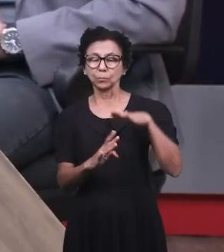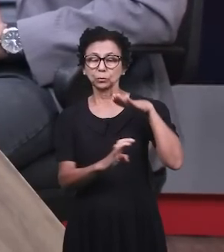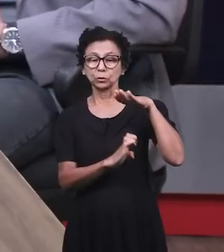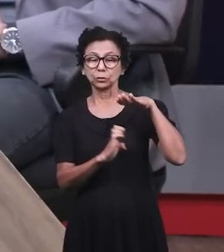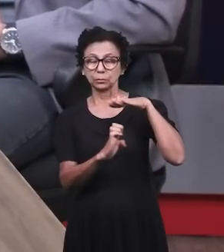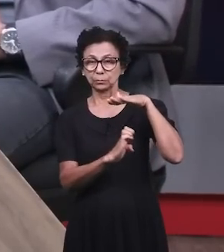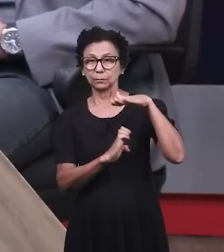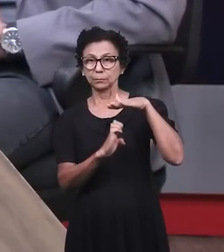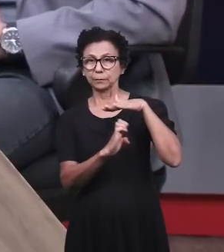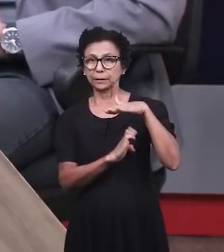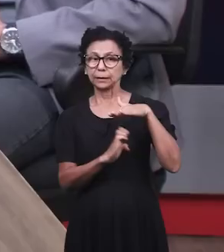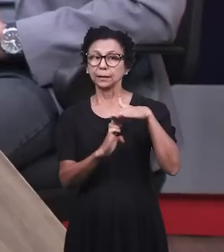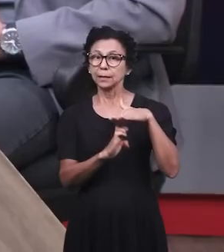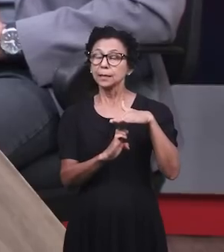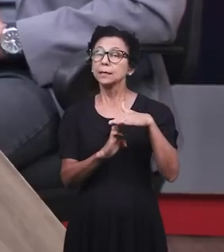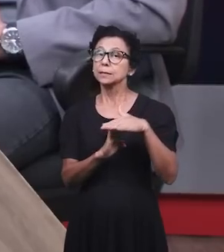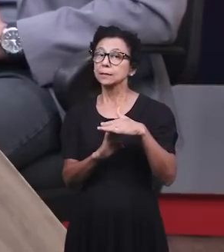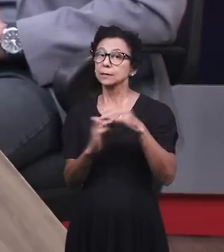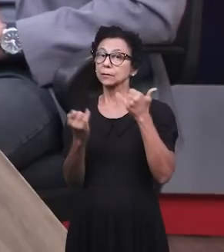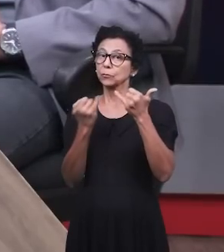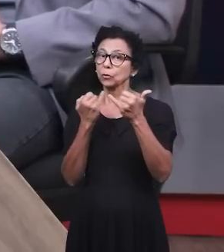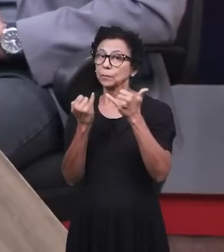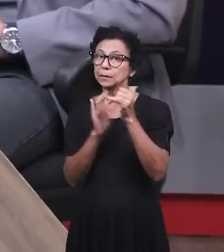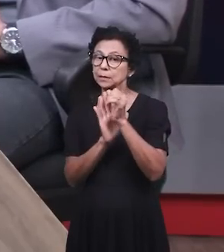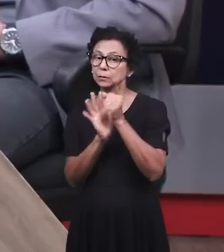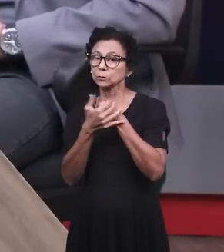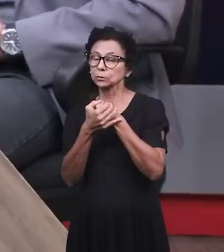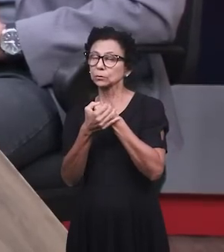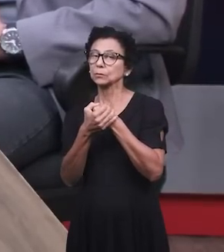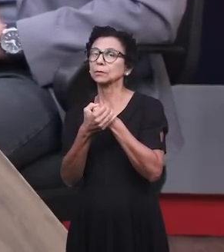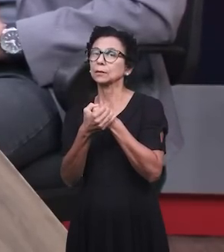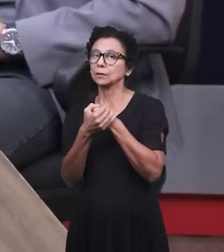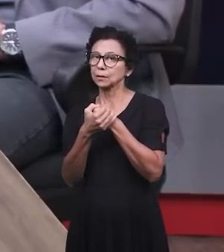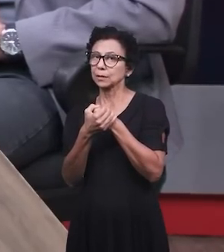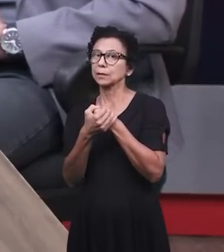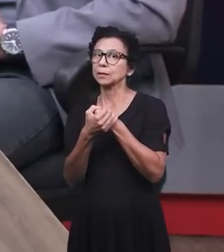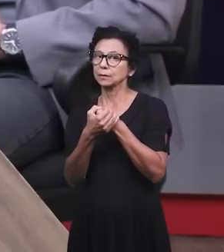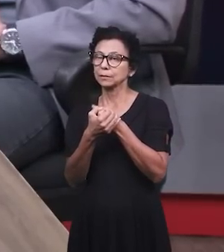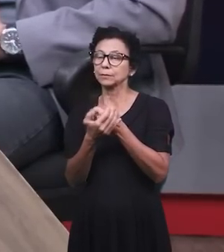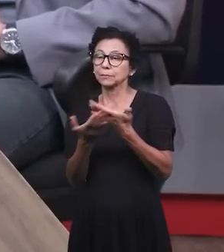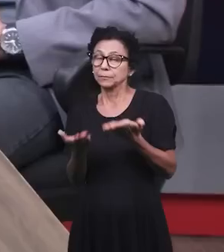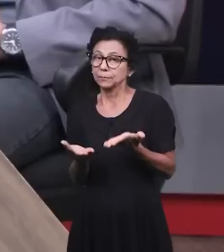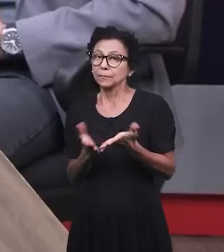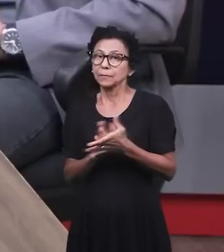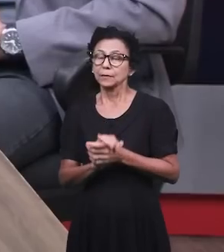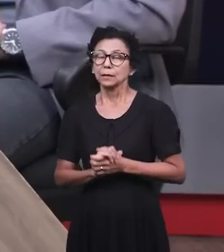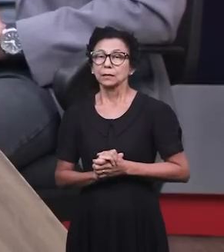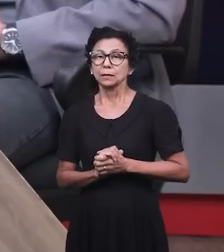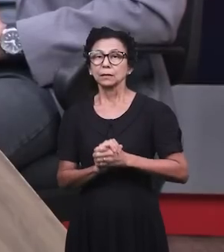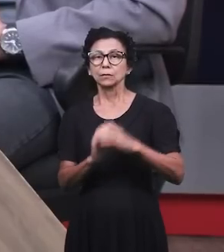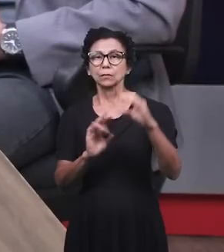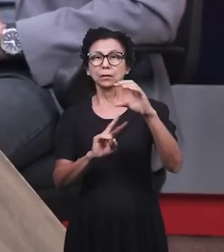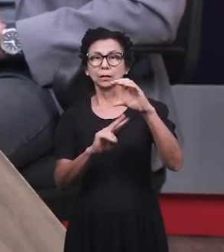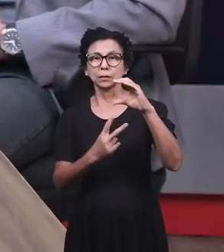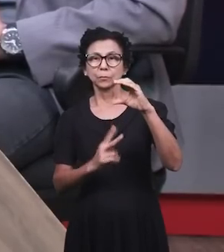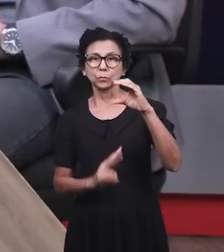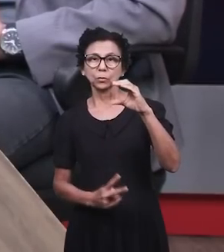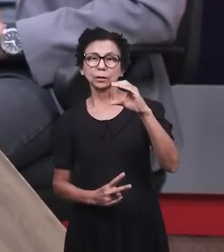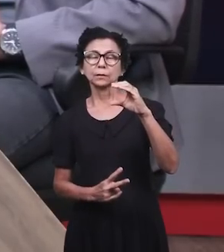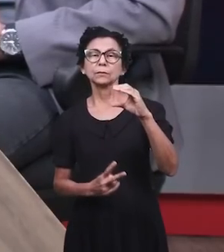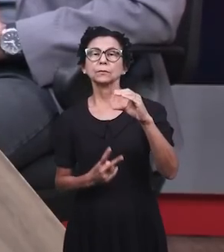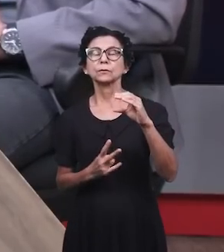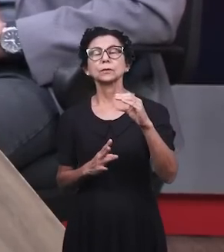a sigilo, a guardar a informação, esconder, né? Então, a criptografia, ela